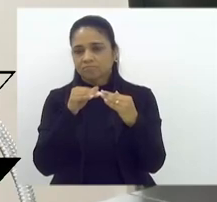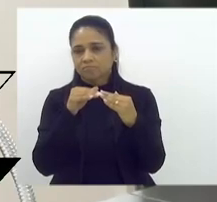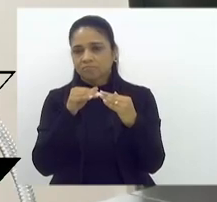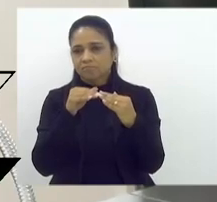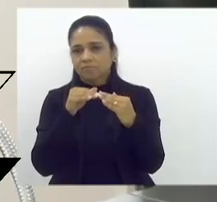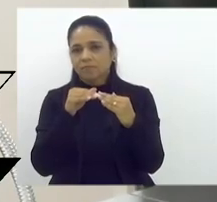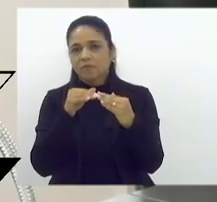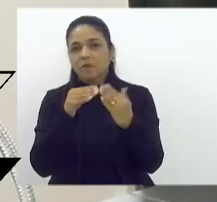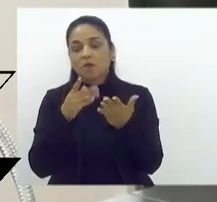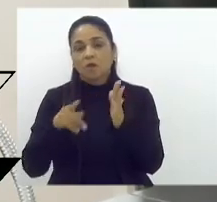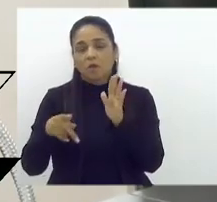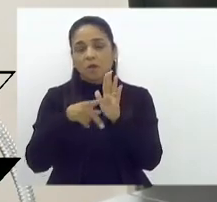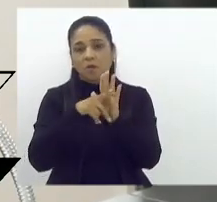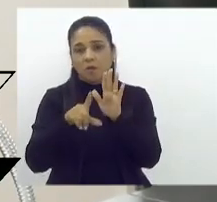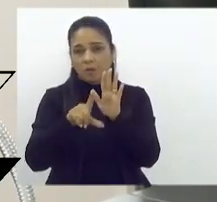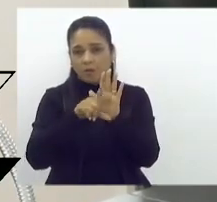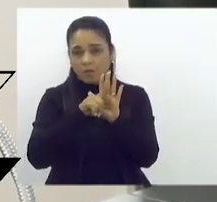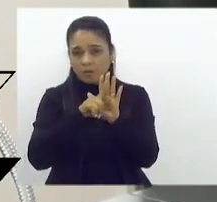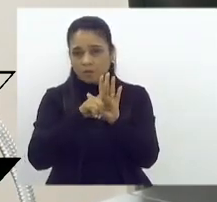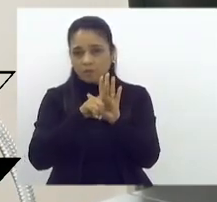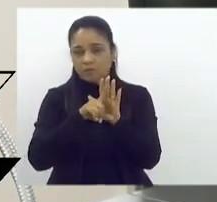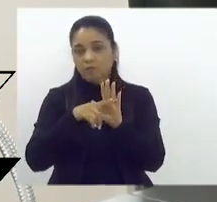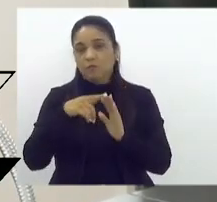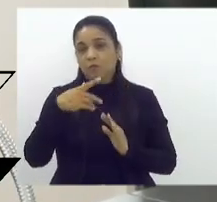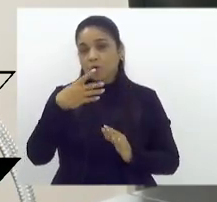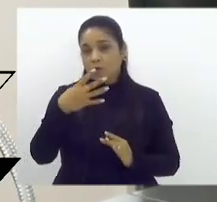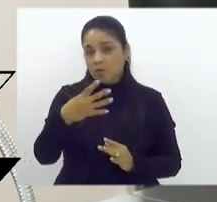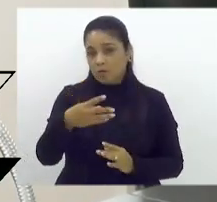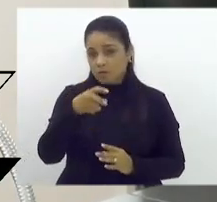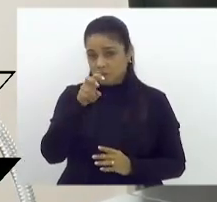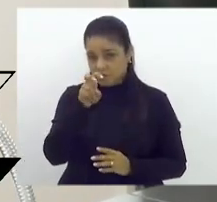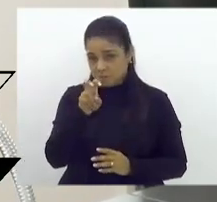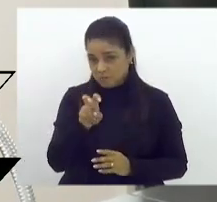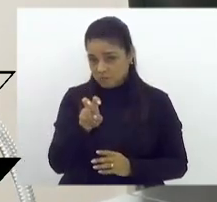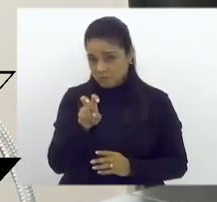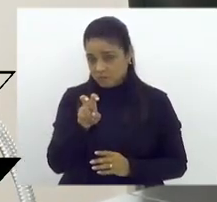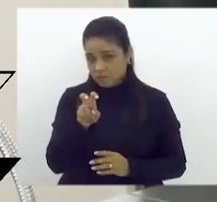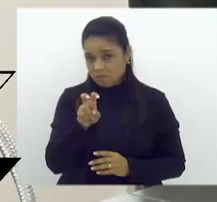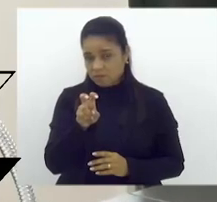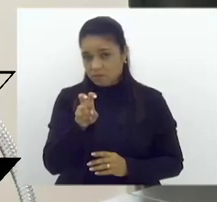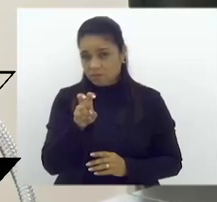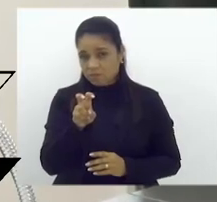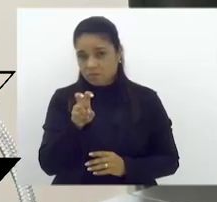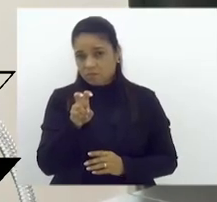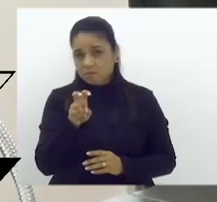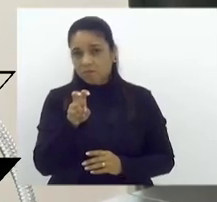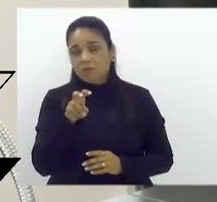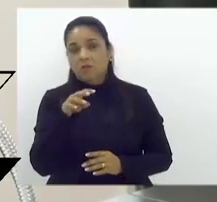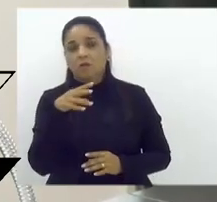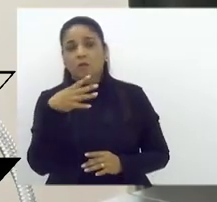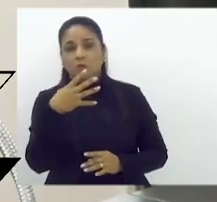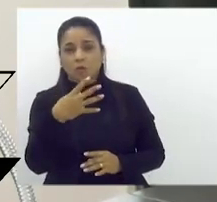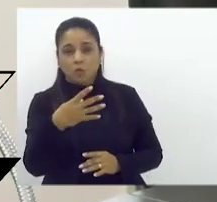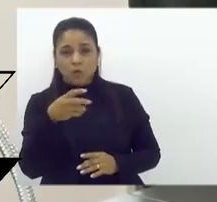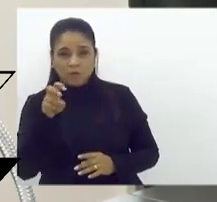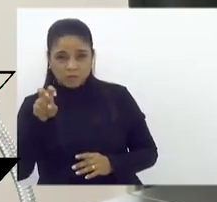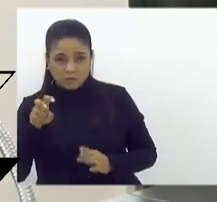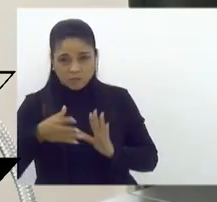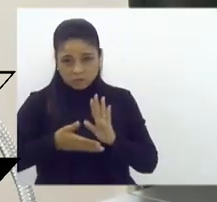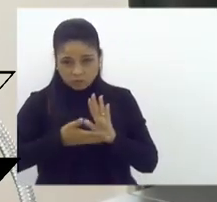A partir do projeto do item 45, obviamente o 45 e o 47 retirados,